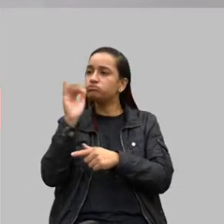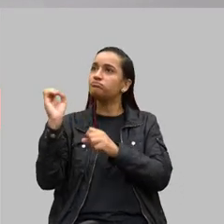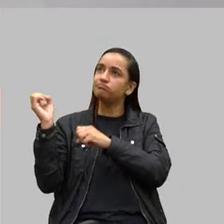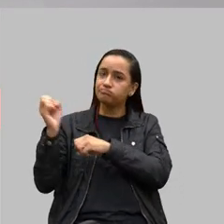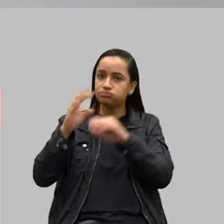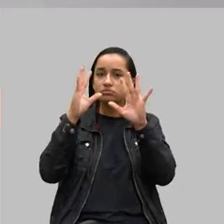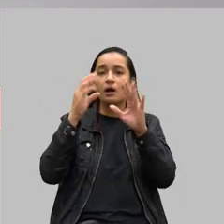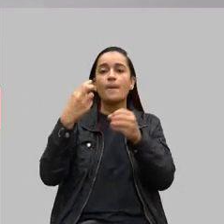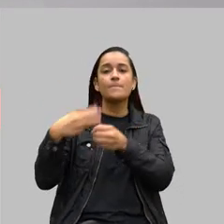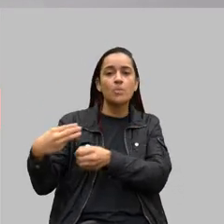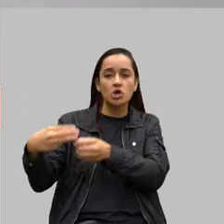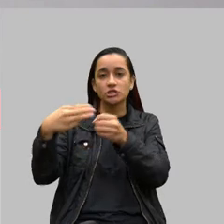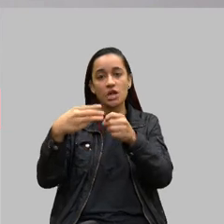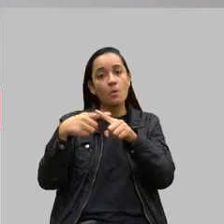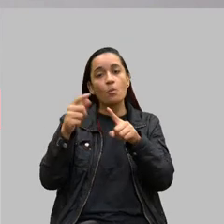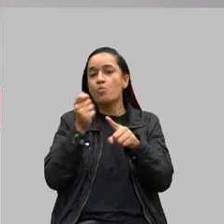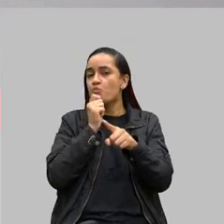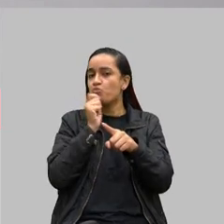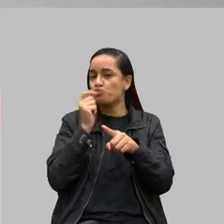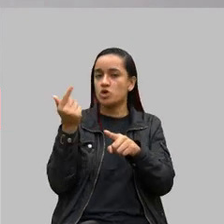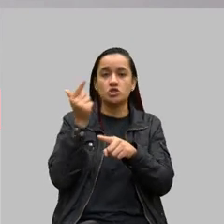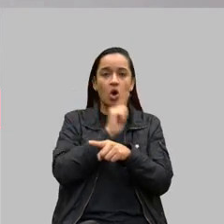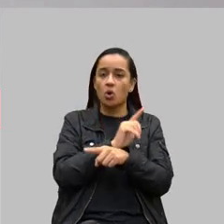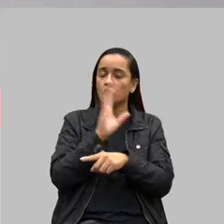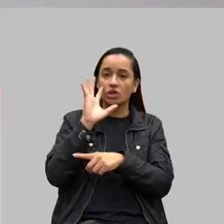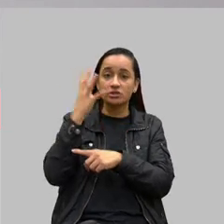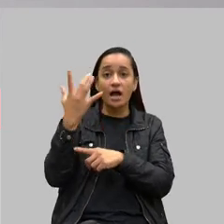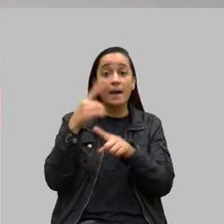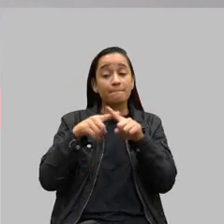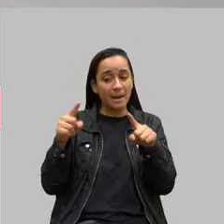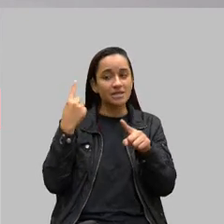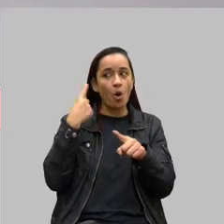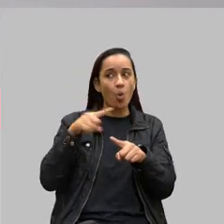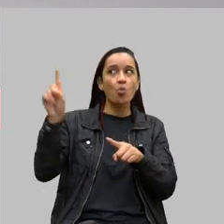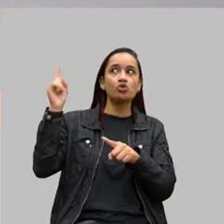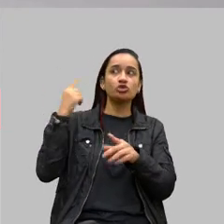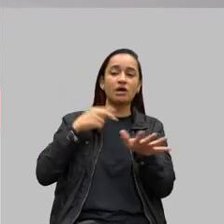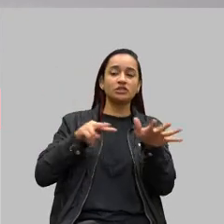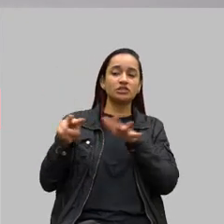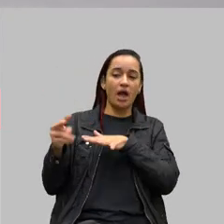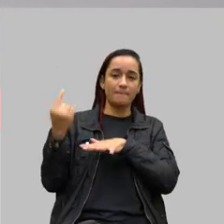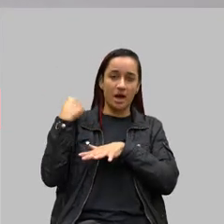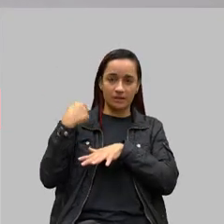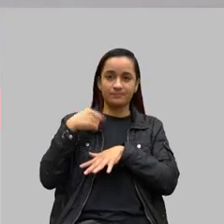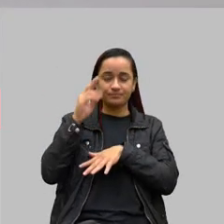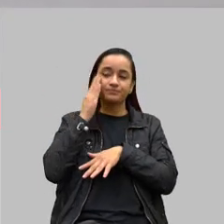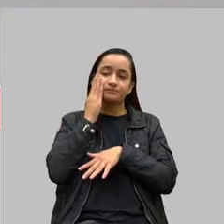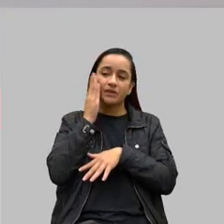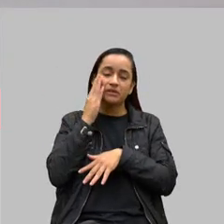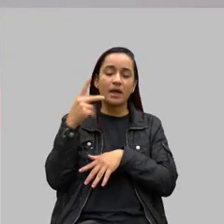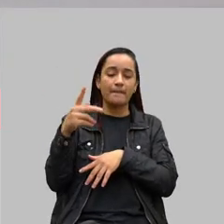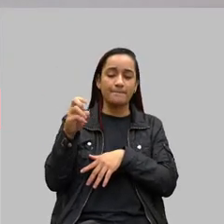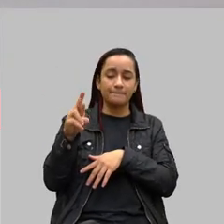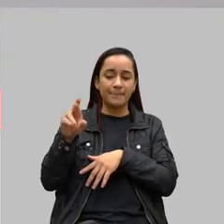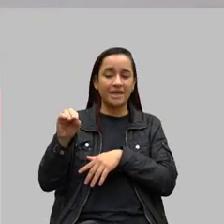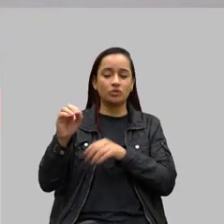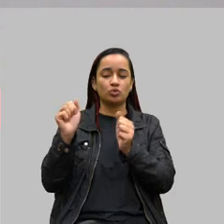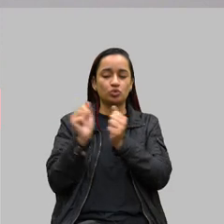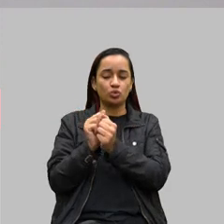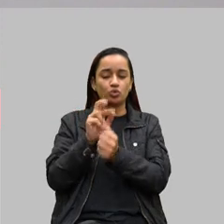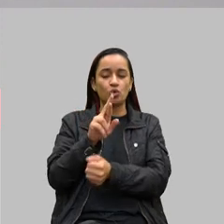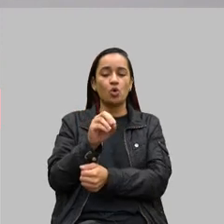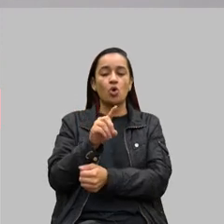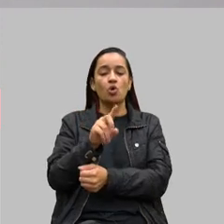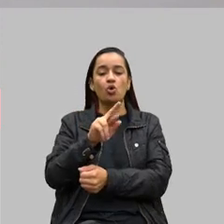condição de realizar e na última semana eh eu sei do empenho do Pedro do Rodrigo junto a semig para que esse momento